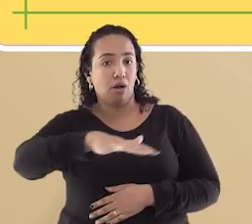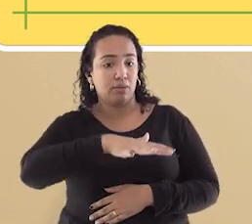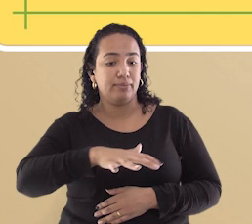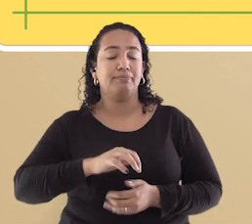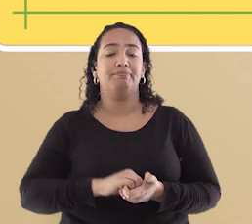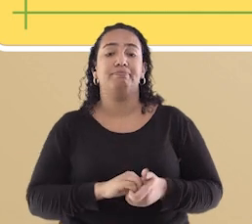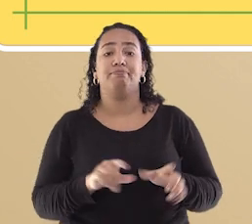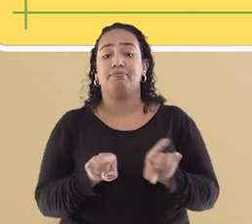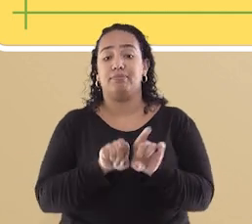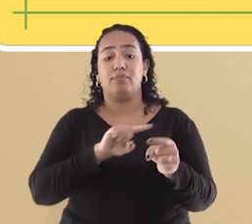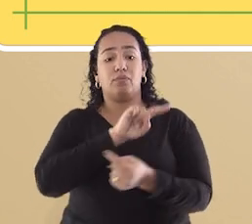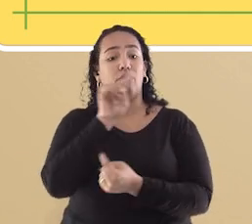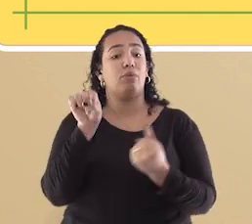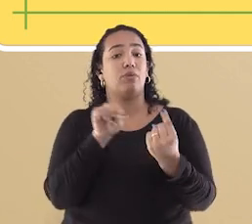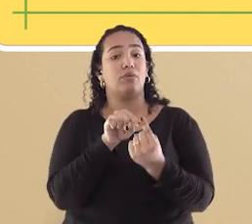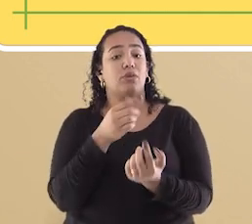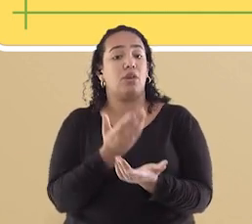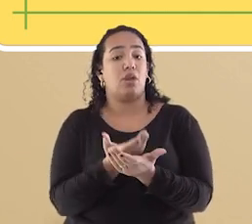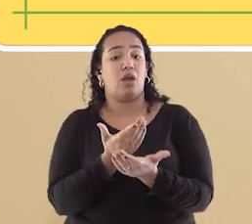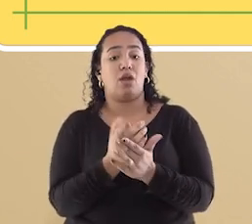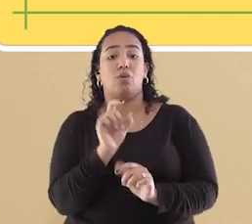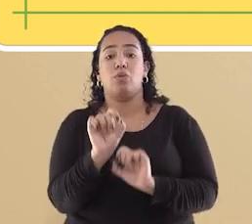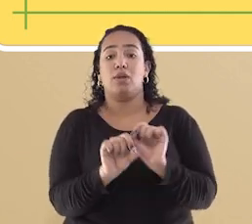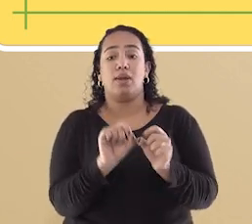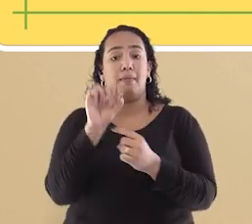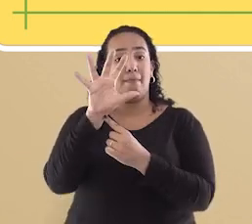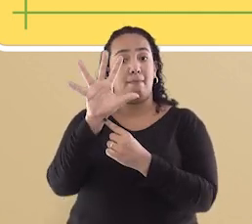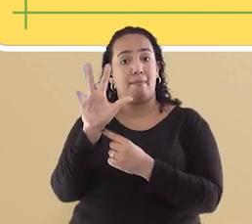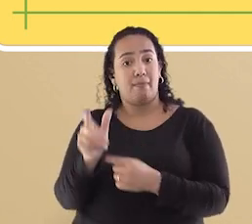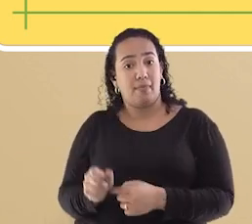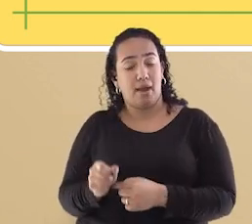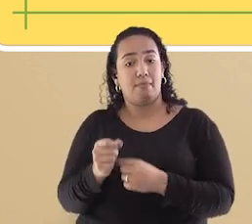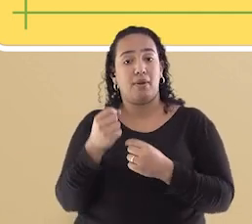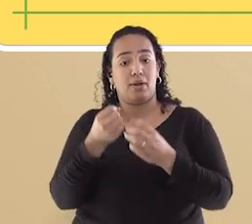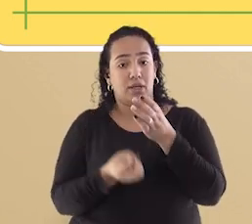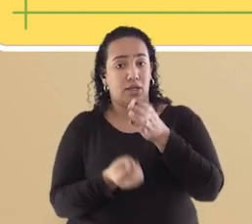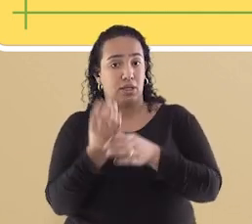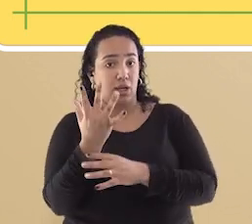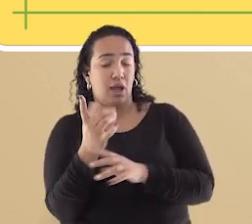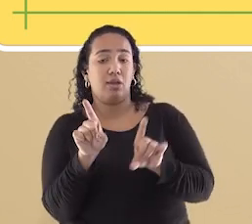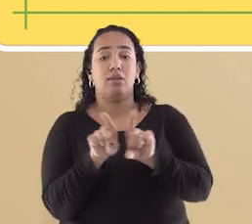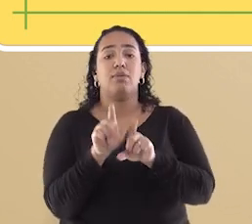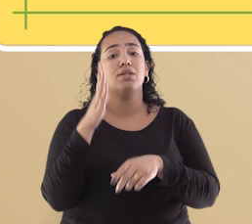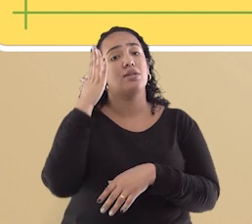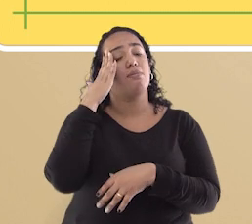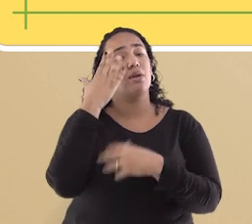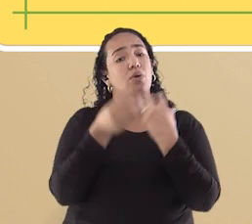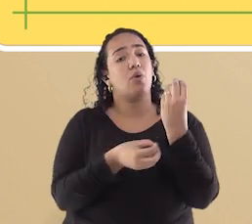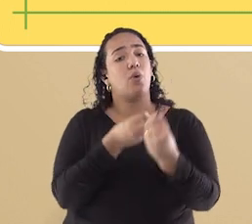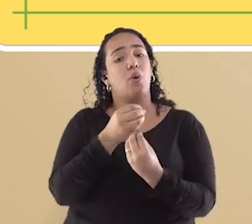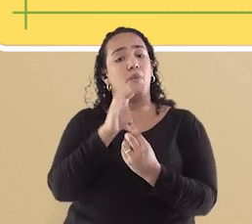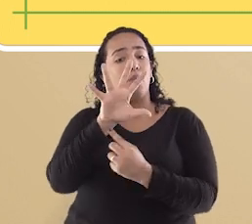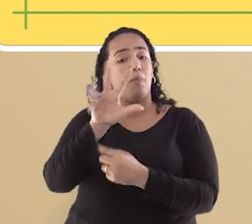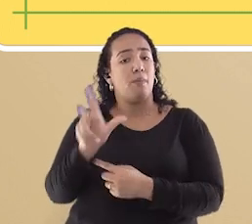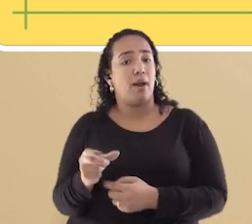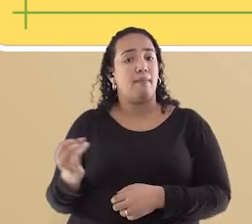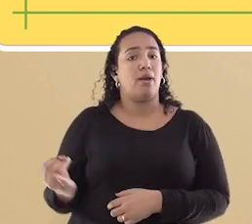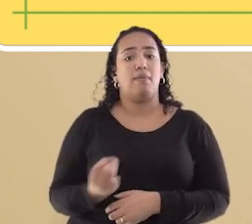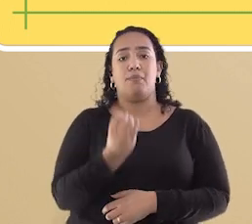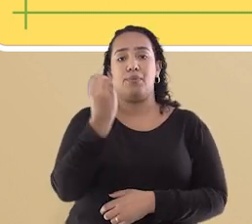objetivo, interpretar e elaborar mapas e compreender a importância da cartografia para representar a